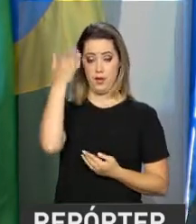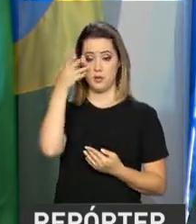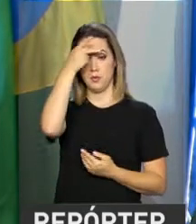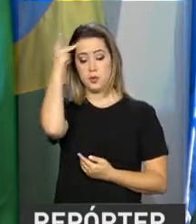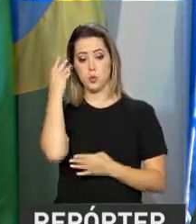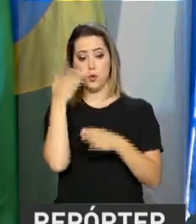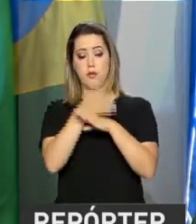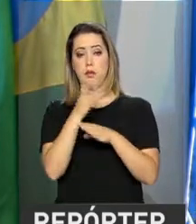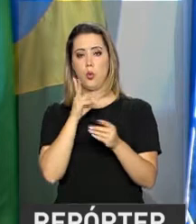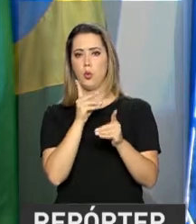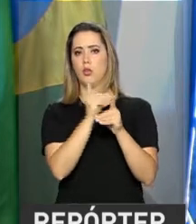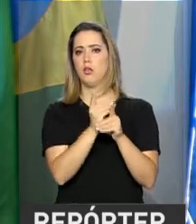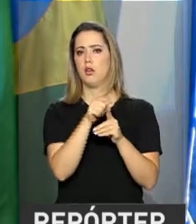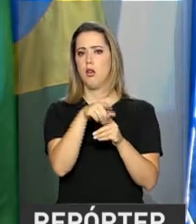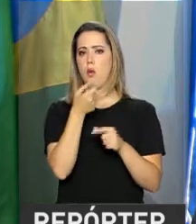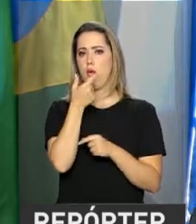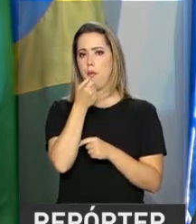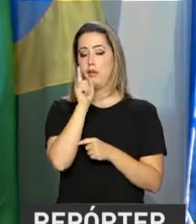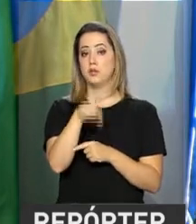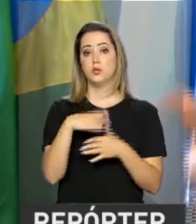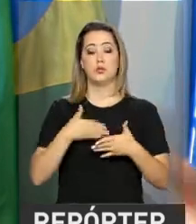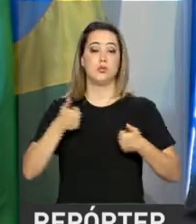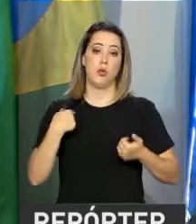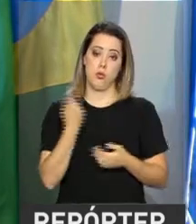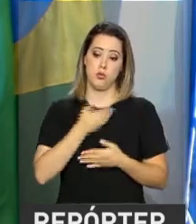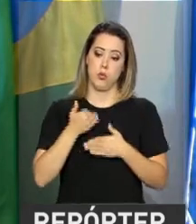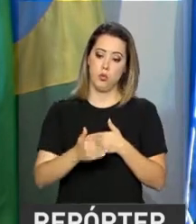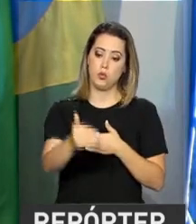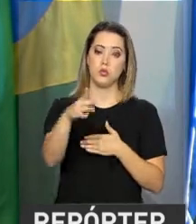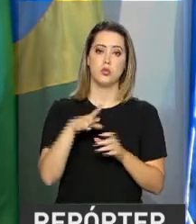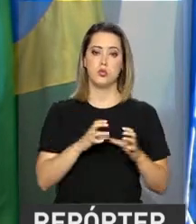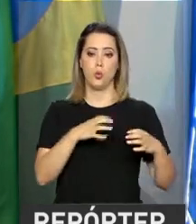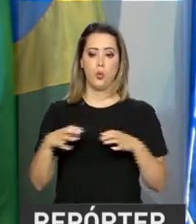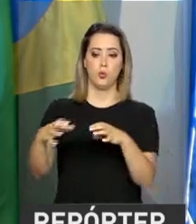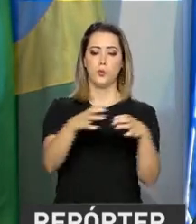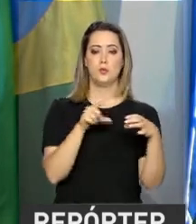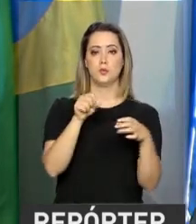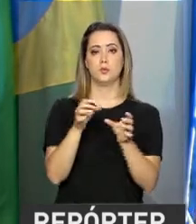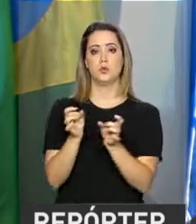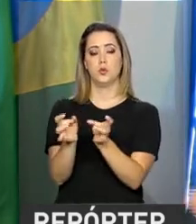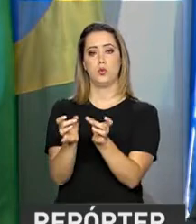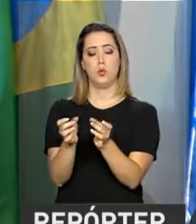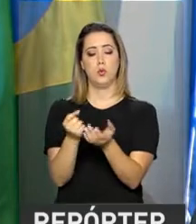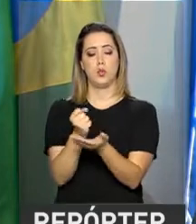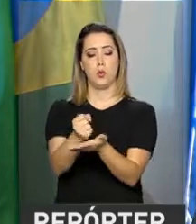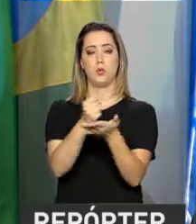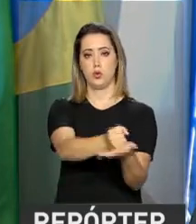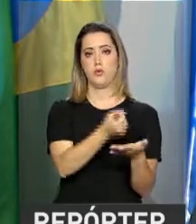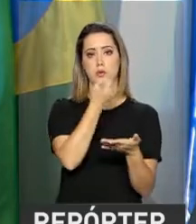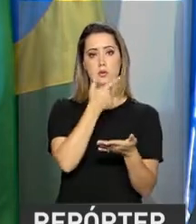das pessoas ao medicamento portanto manteremos essa grande rede de distribuição que se soma às unidades de saúde